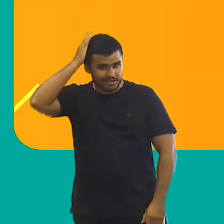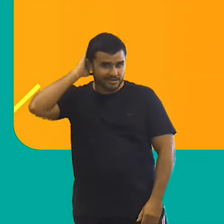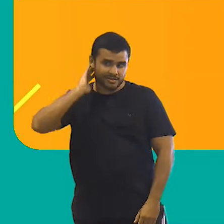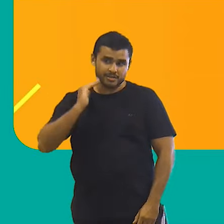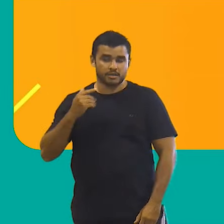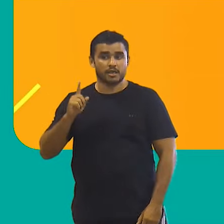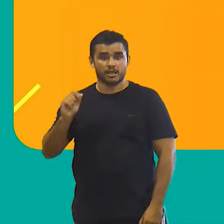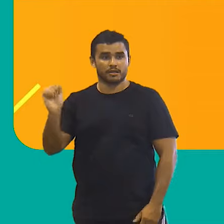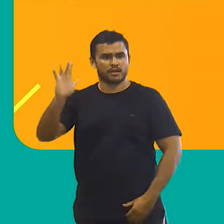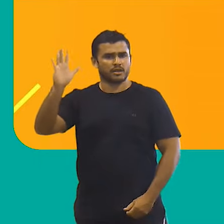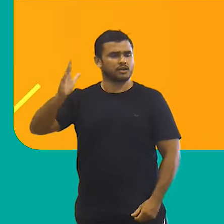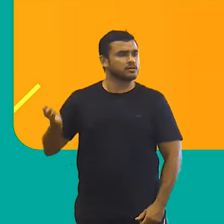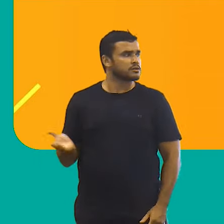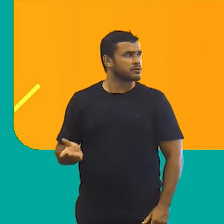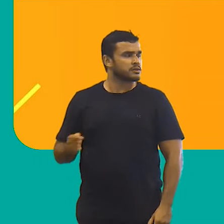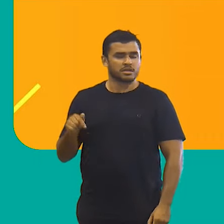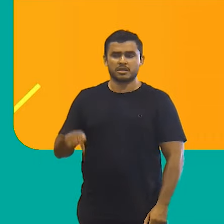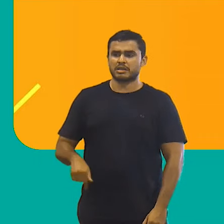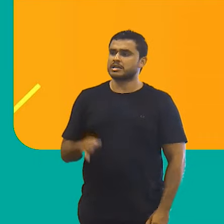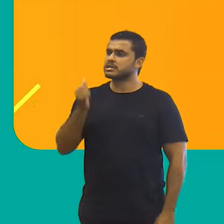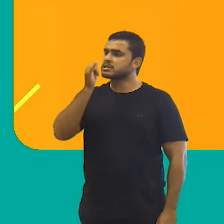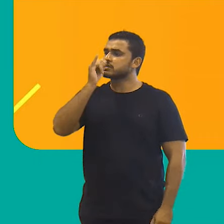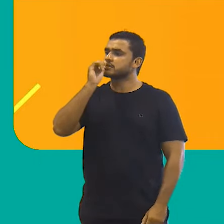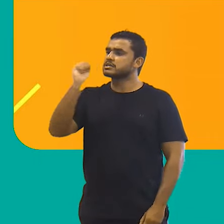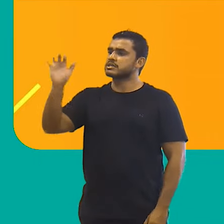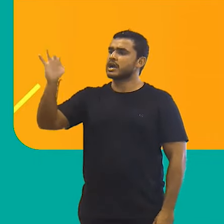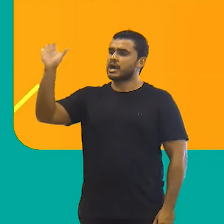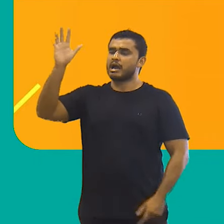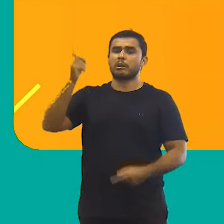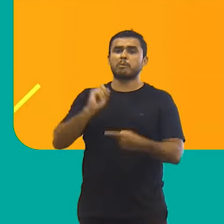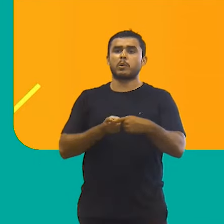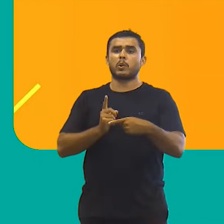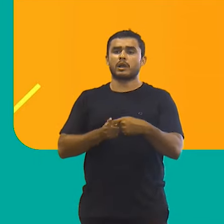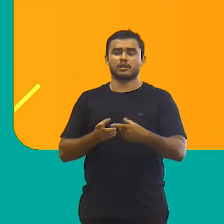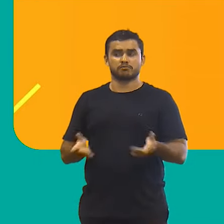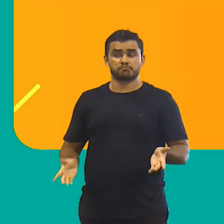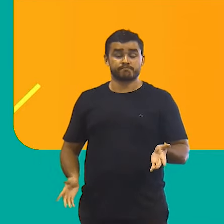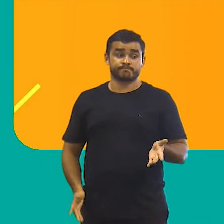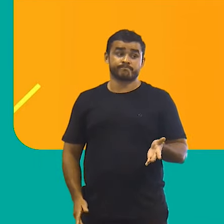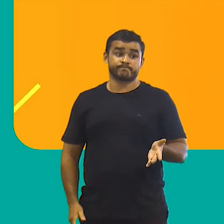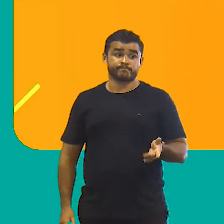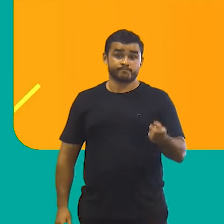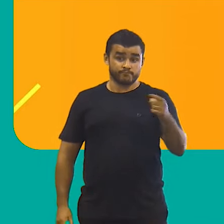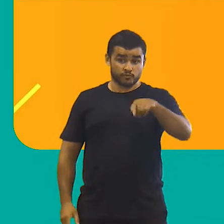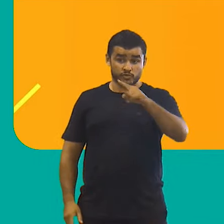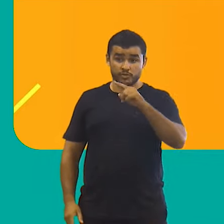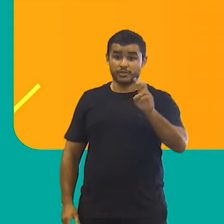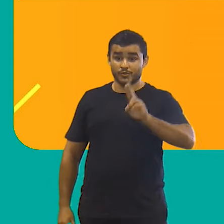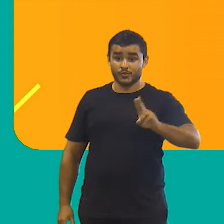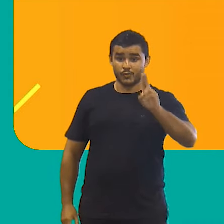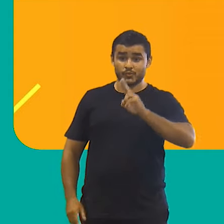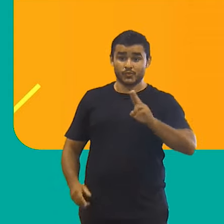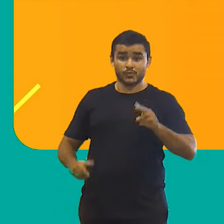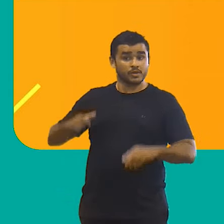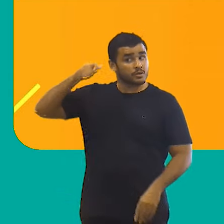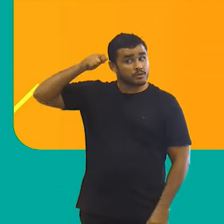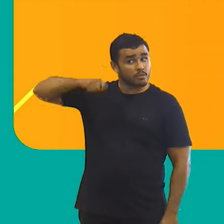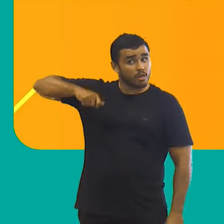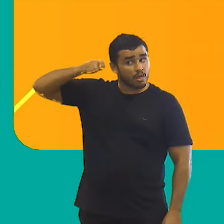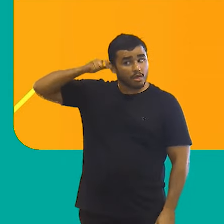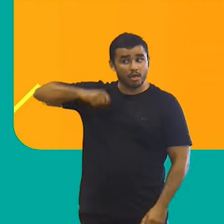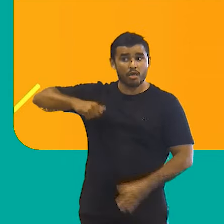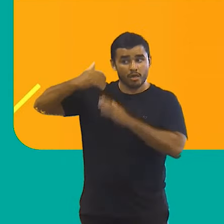Nossa, eu não sei por que esse mês a conta de luz deu mais cara. Quantas vezes você usou a chapinha? O